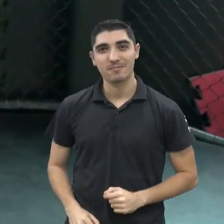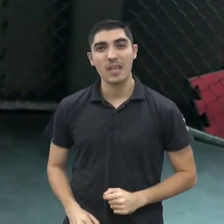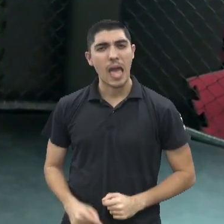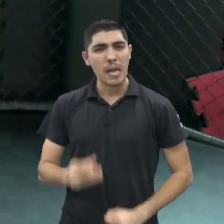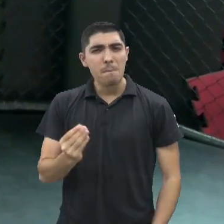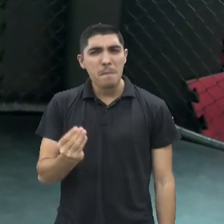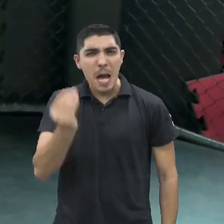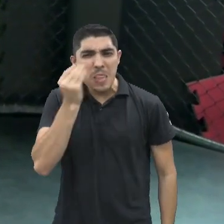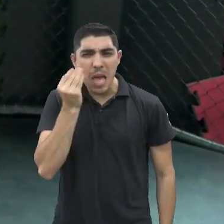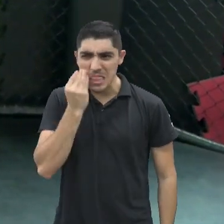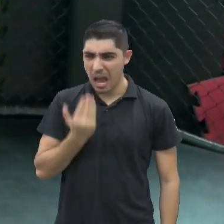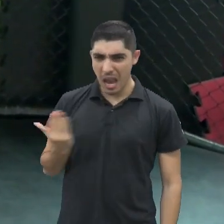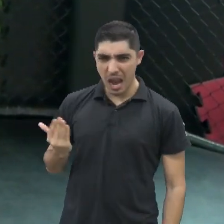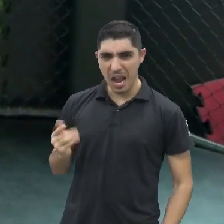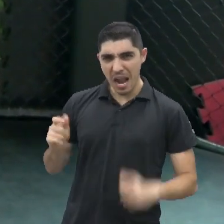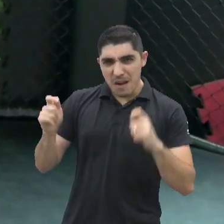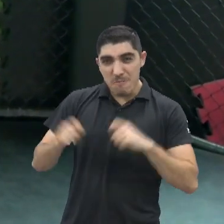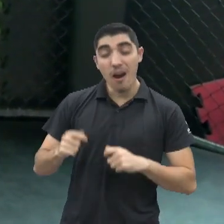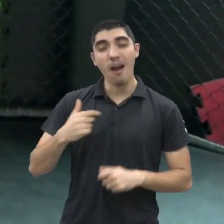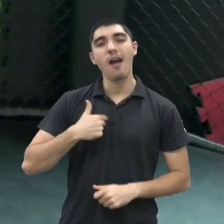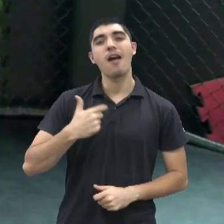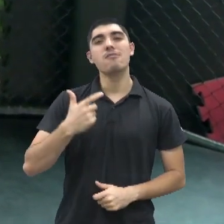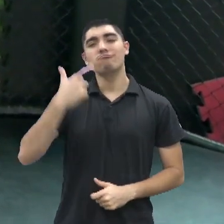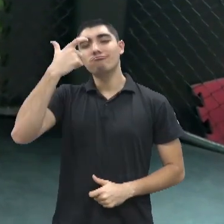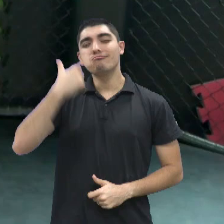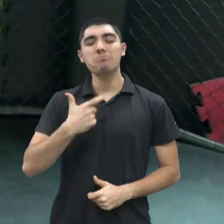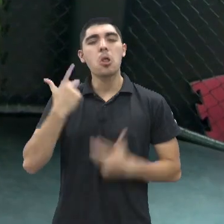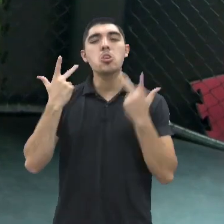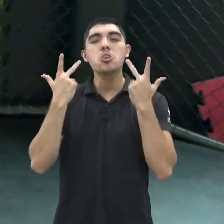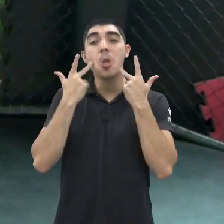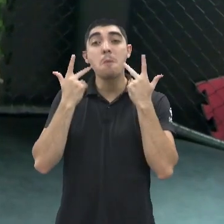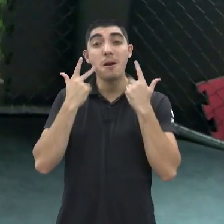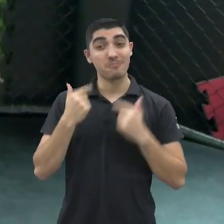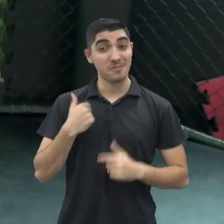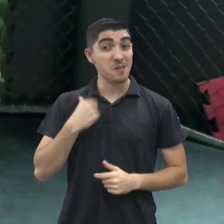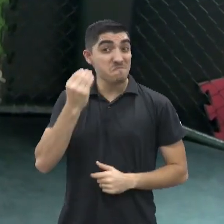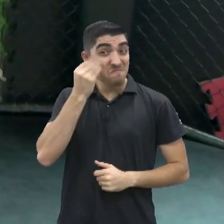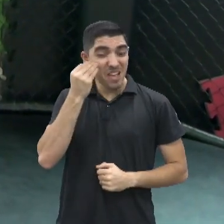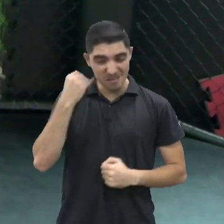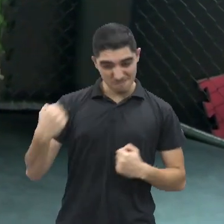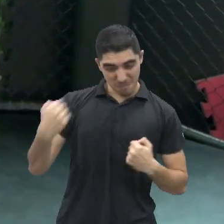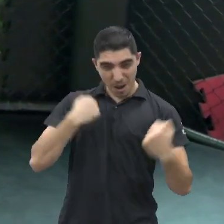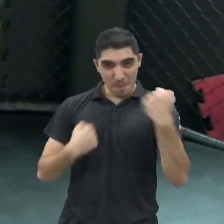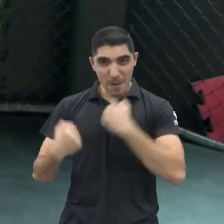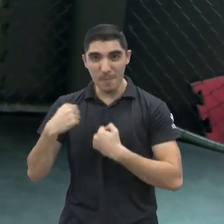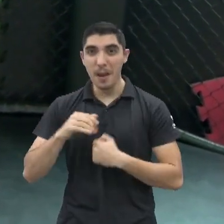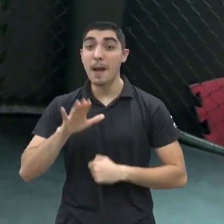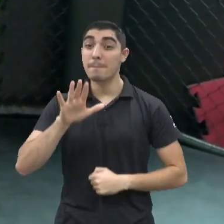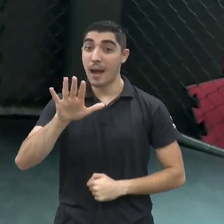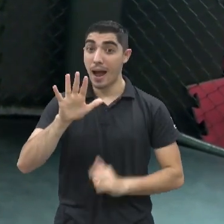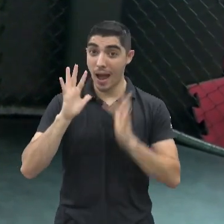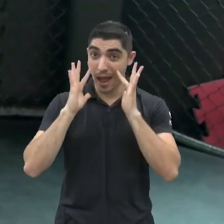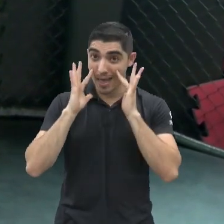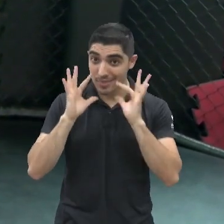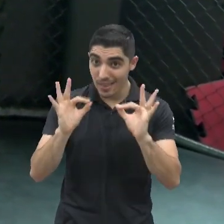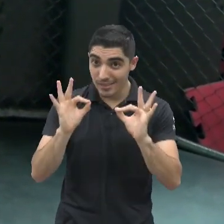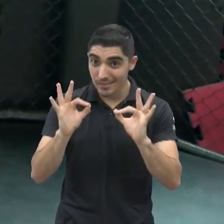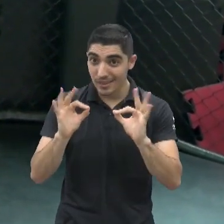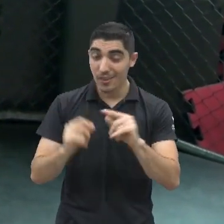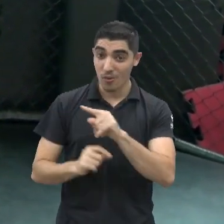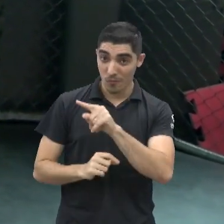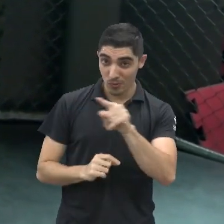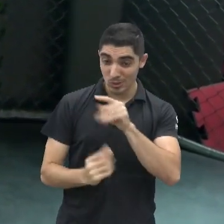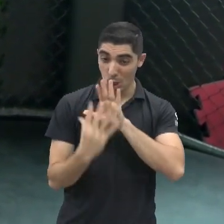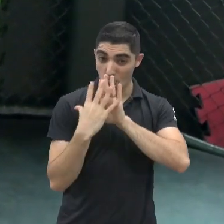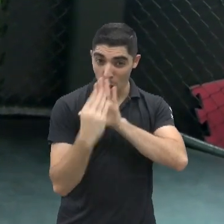essa potência, uma pessoa comum, como eu, vai receber alguns golpes. Mas atenção, pessoal, não repitam